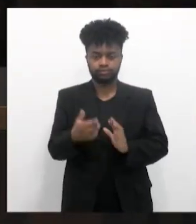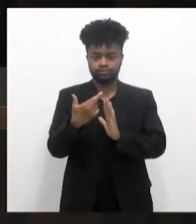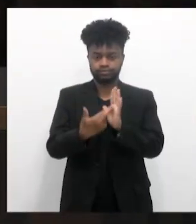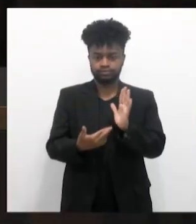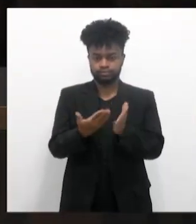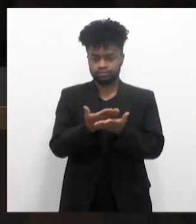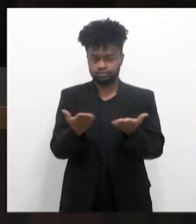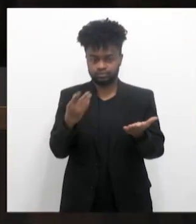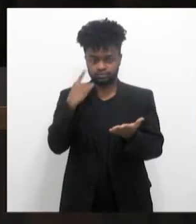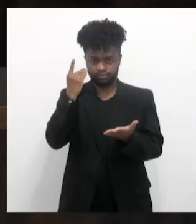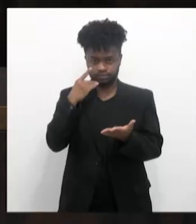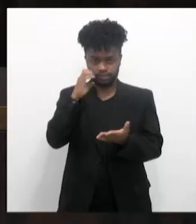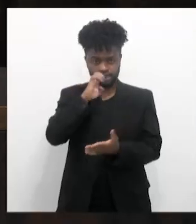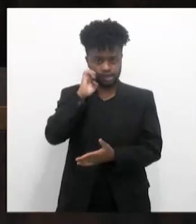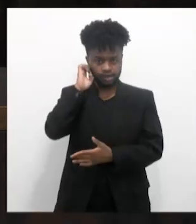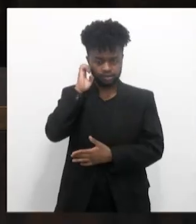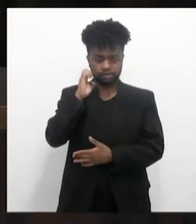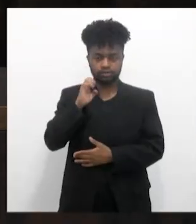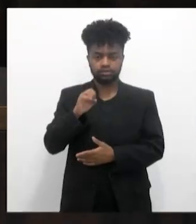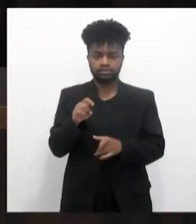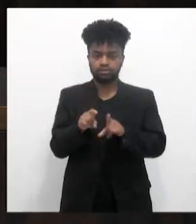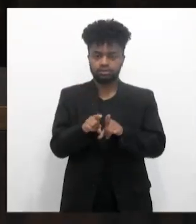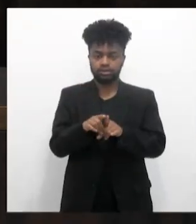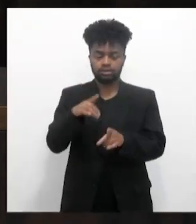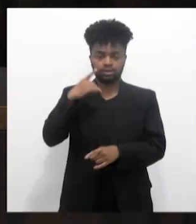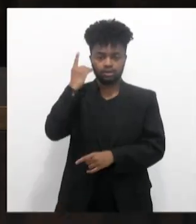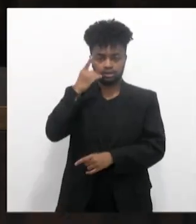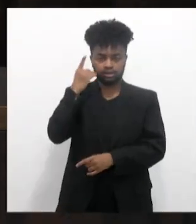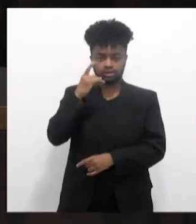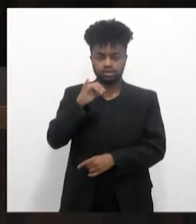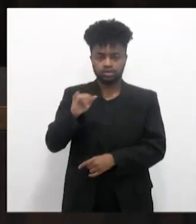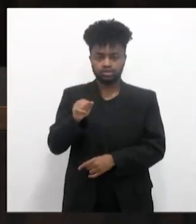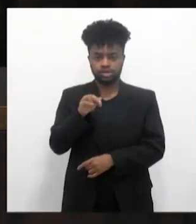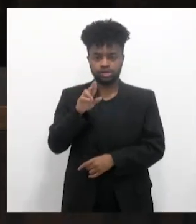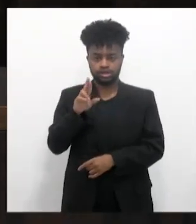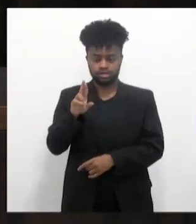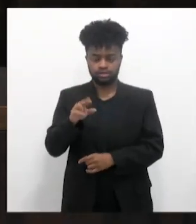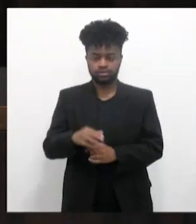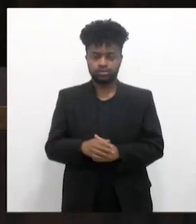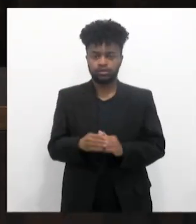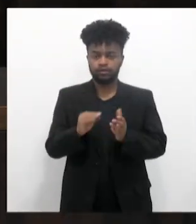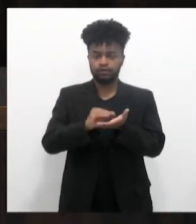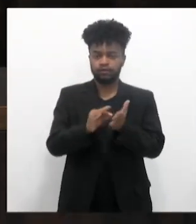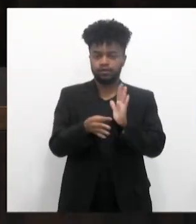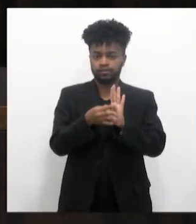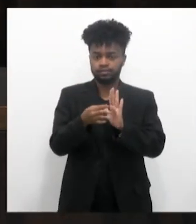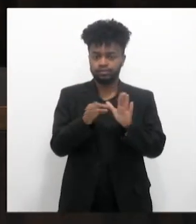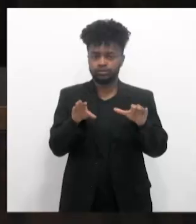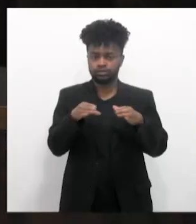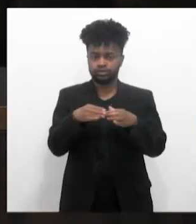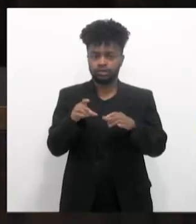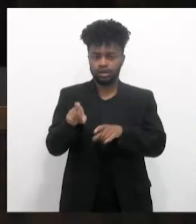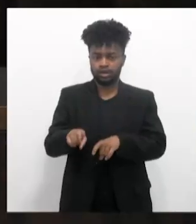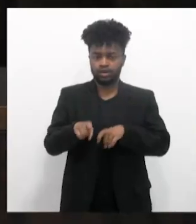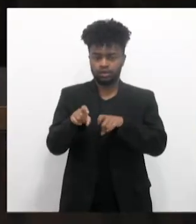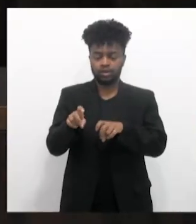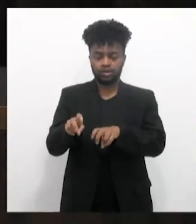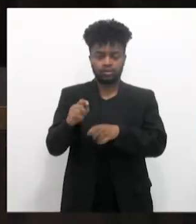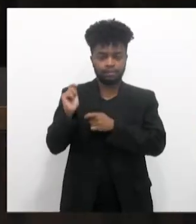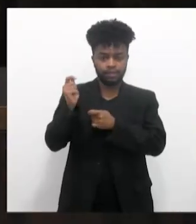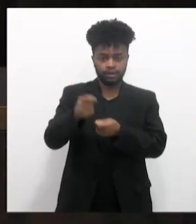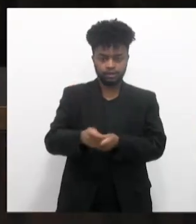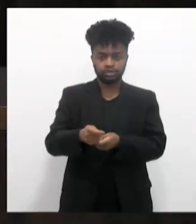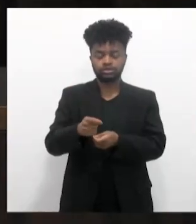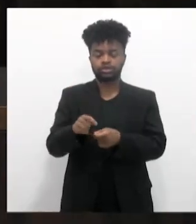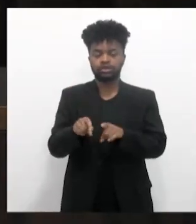Relatores deputadas Élica Takimoto e deputado Jair Bittencourt. Pendendo de pareceres das comissões de Agricultura, Pecuária,